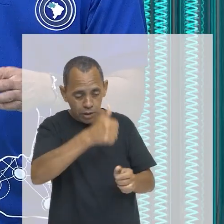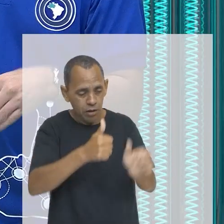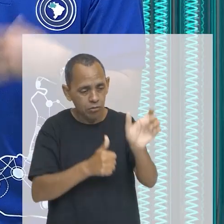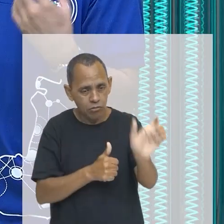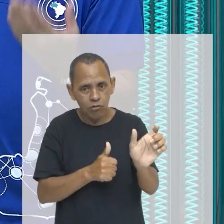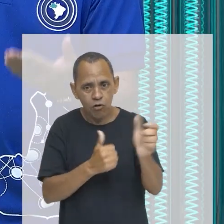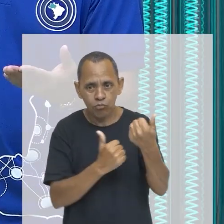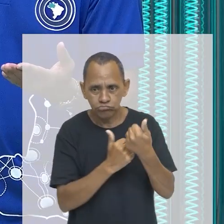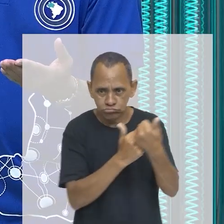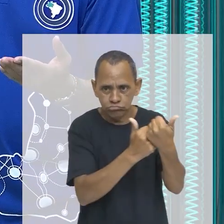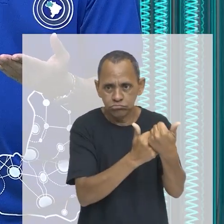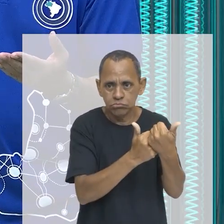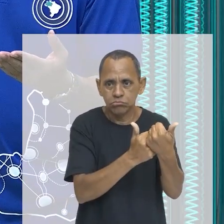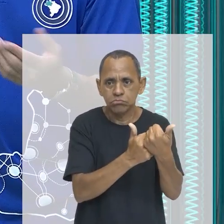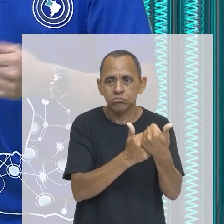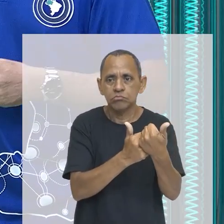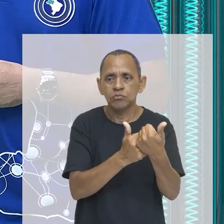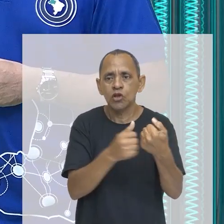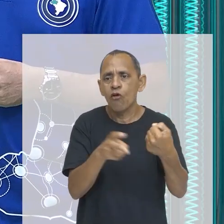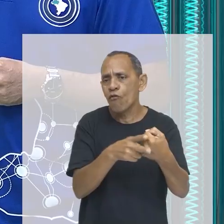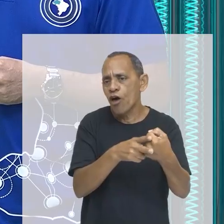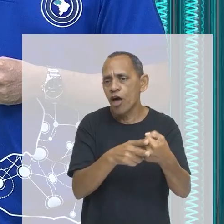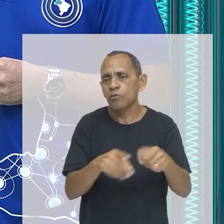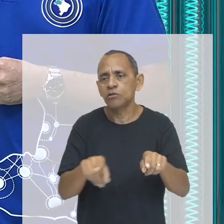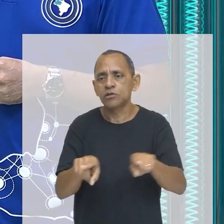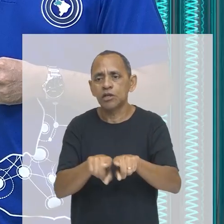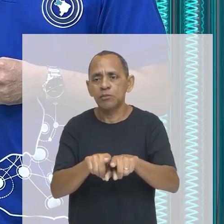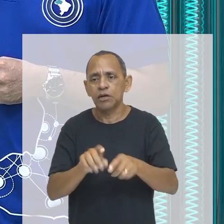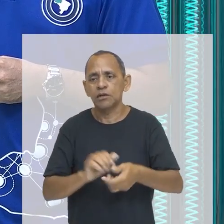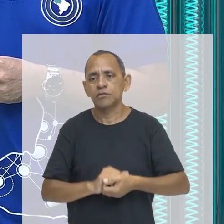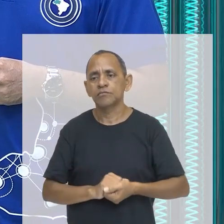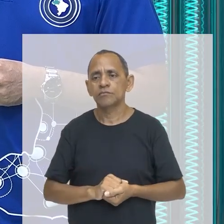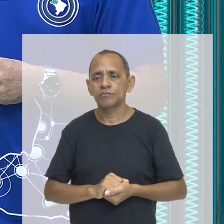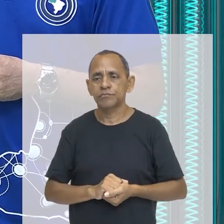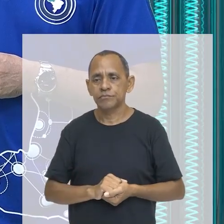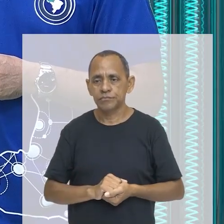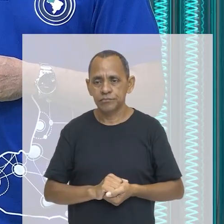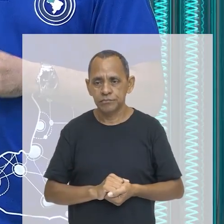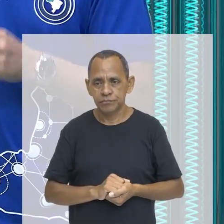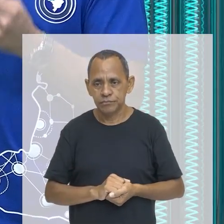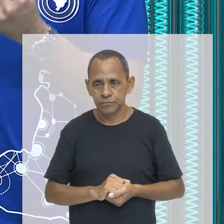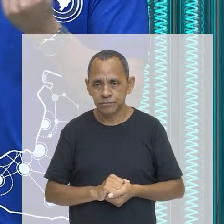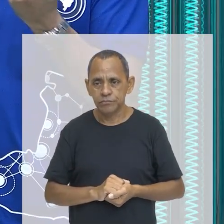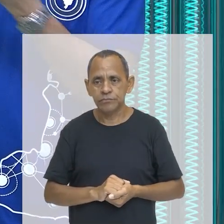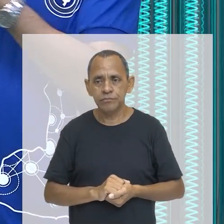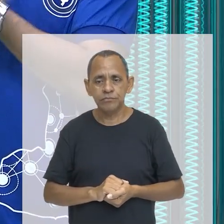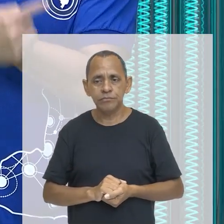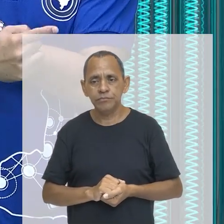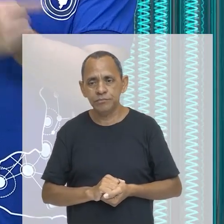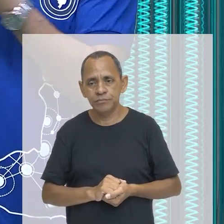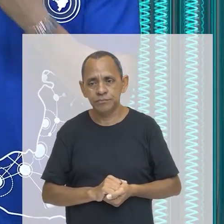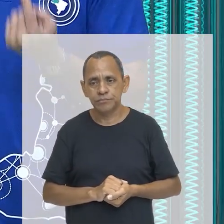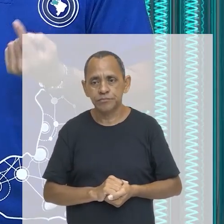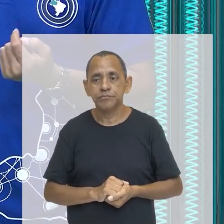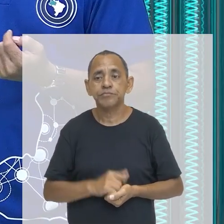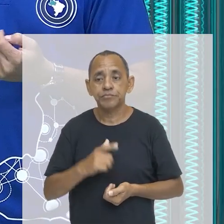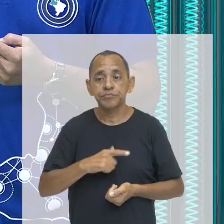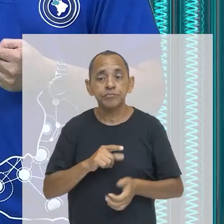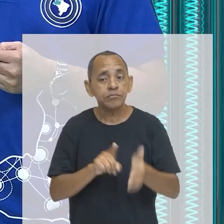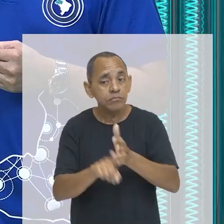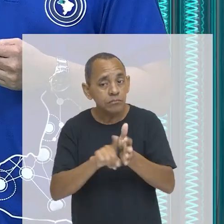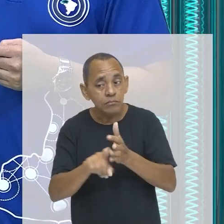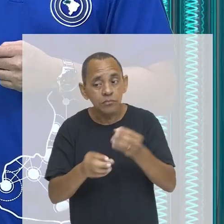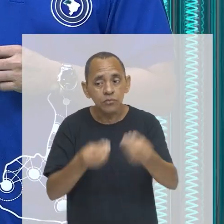Ele é verbo modal, mas ele também é auxiliar, tá? Então ele vai iniciar a pergunta, aí eu vou ter o sujeito, então veja que há uma inversão entre sujeito